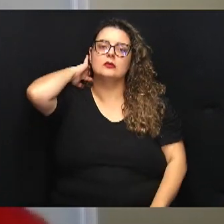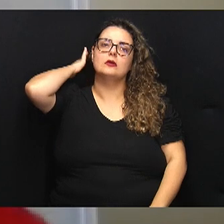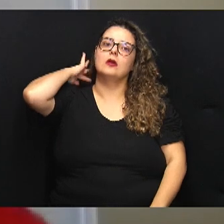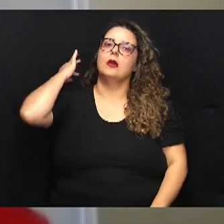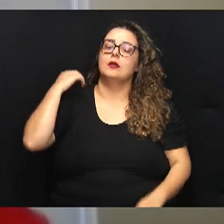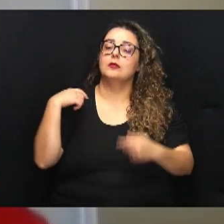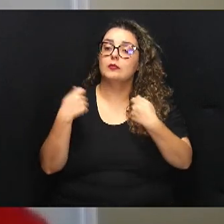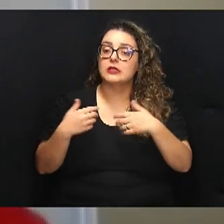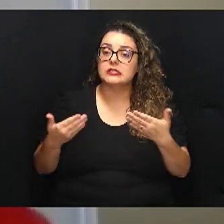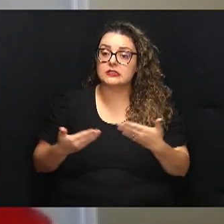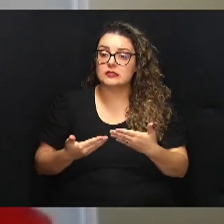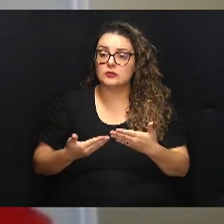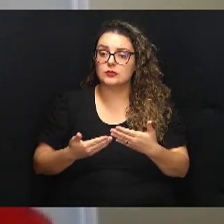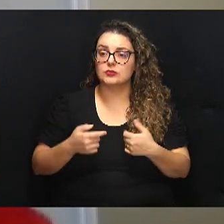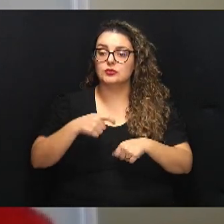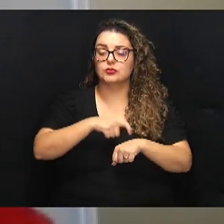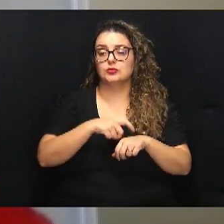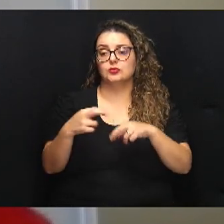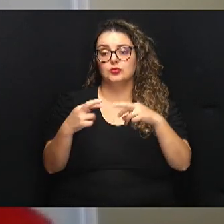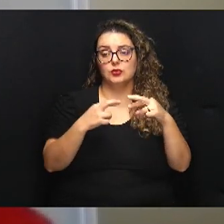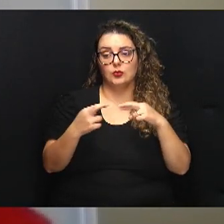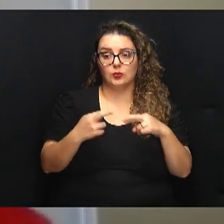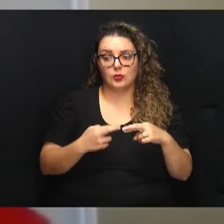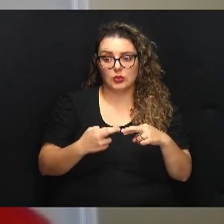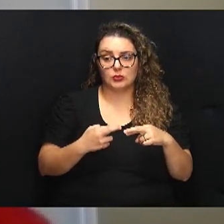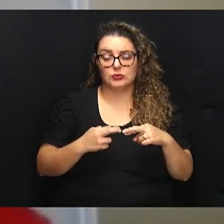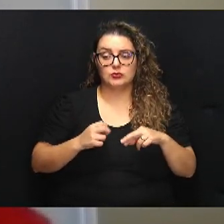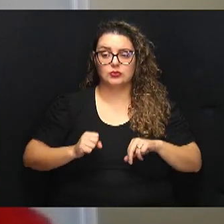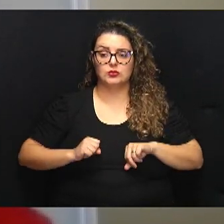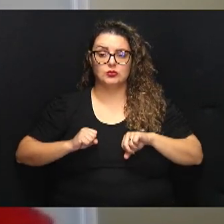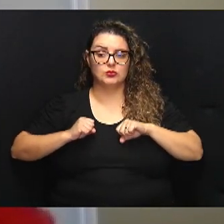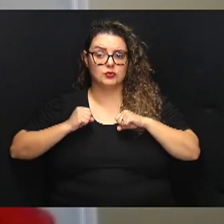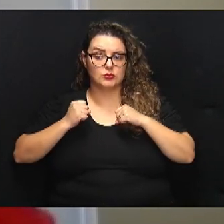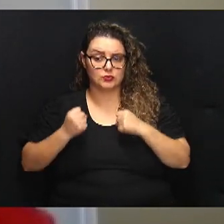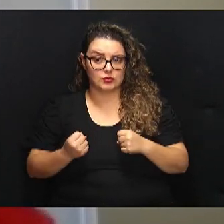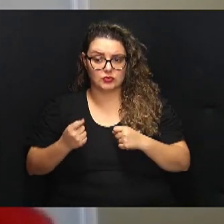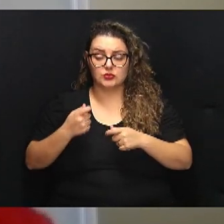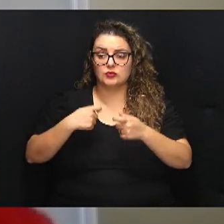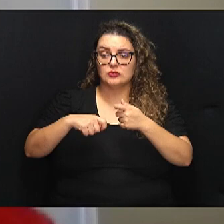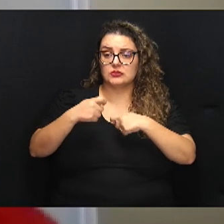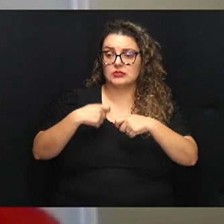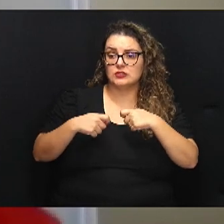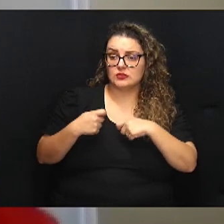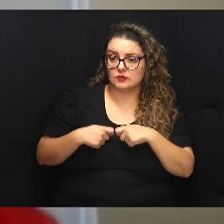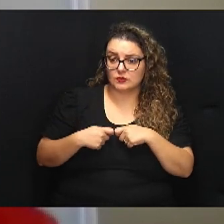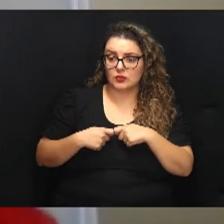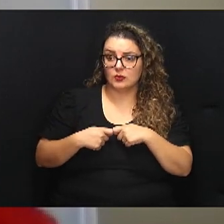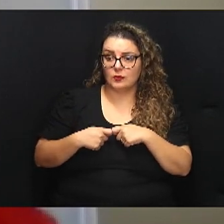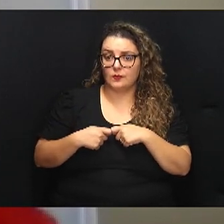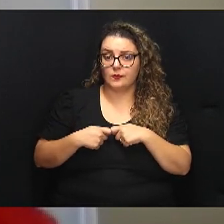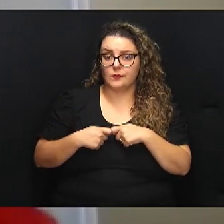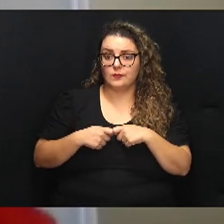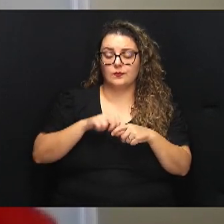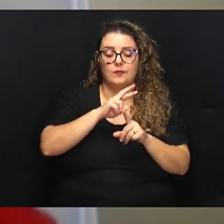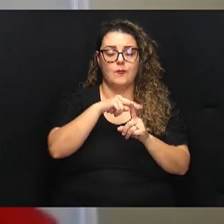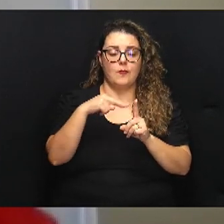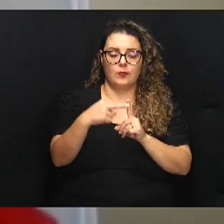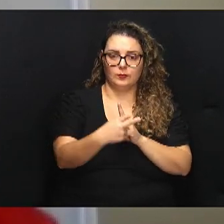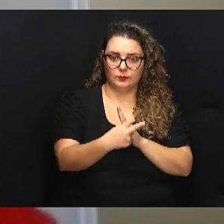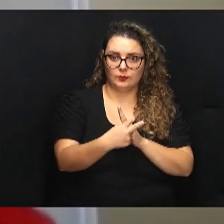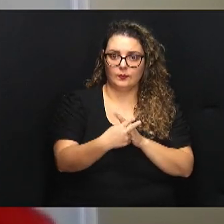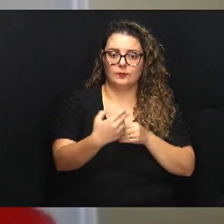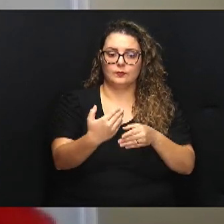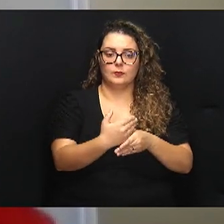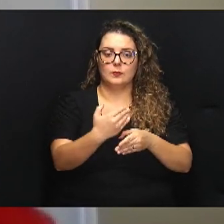hoje um tempo de análise, um esforço administrativo, tanto do ponto de vista do